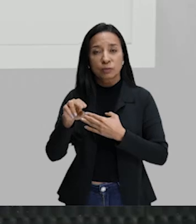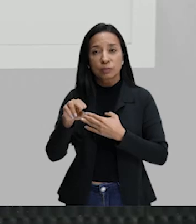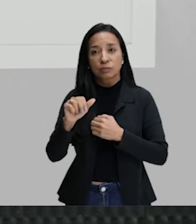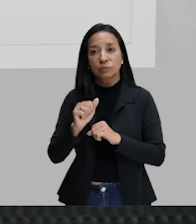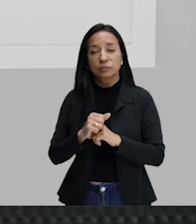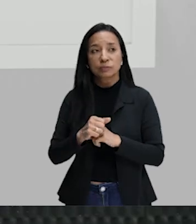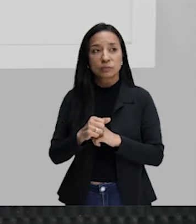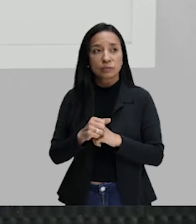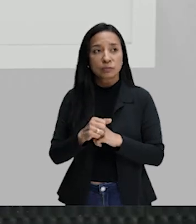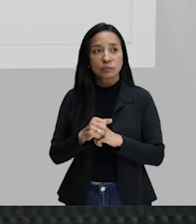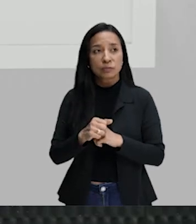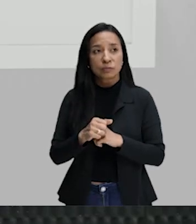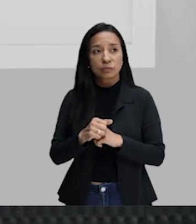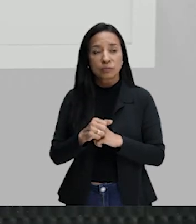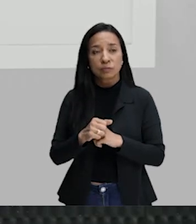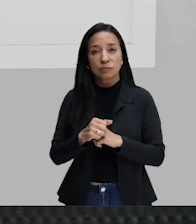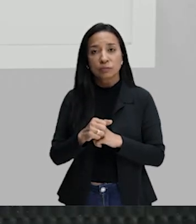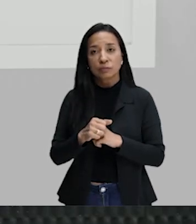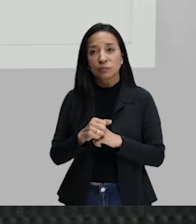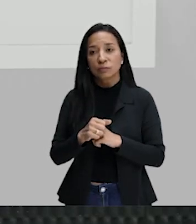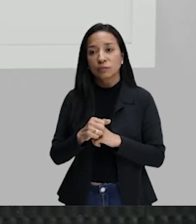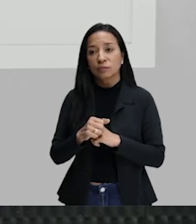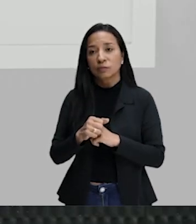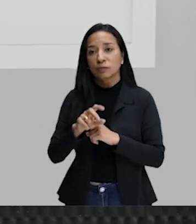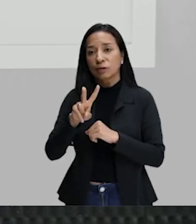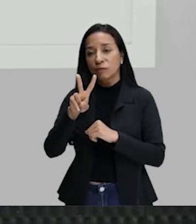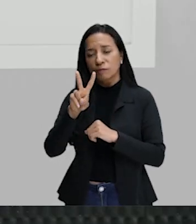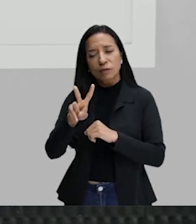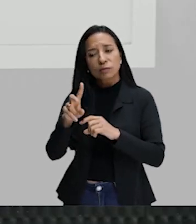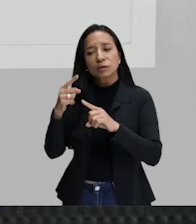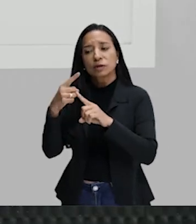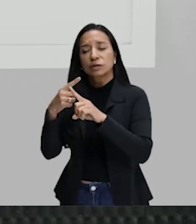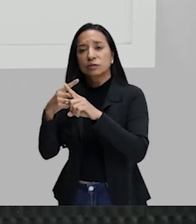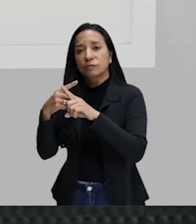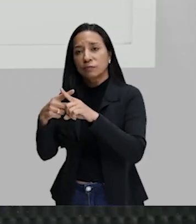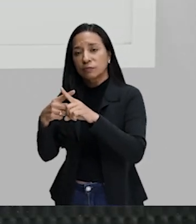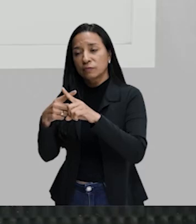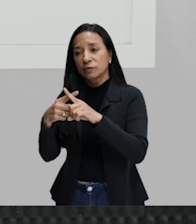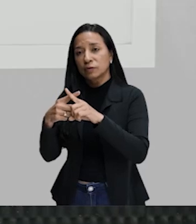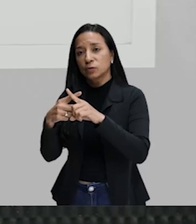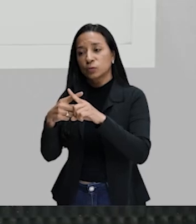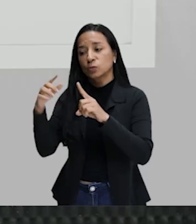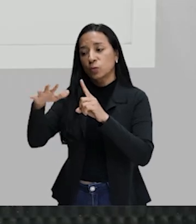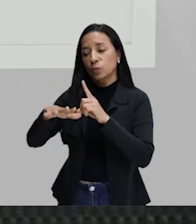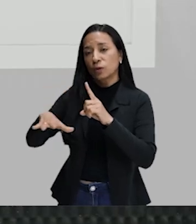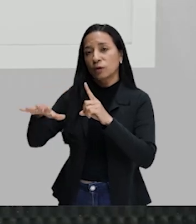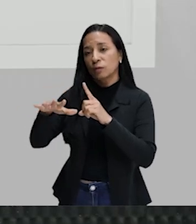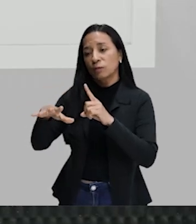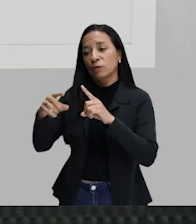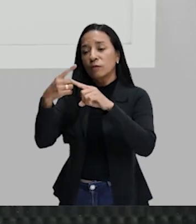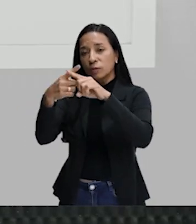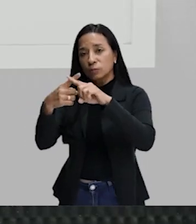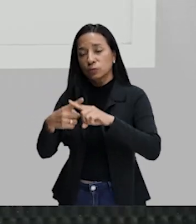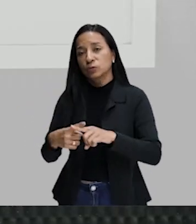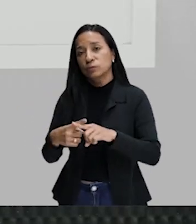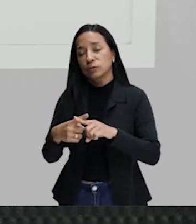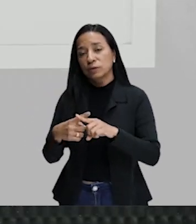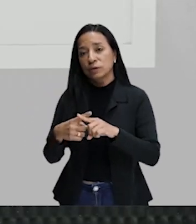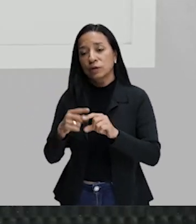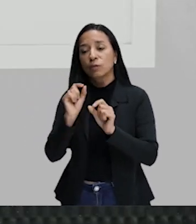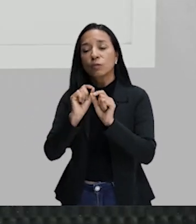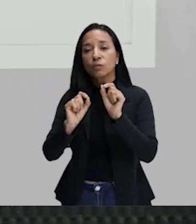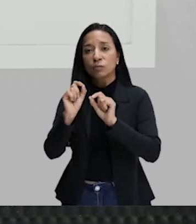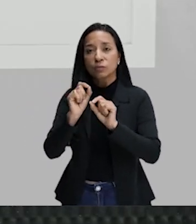a velocidade vezes o campo. Então eu vou multiplicar aqueles que fazem parte, não